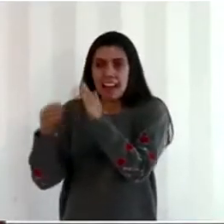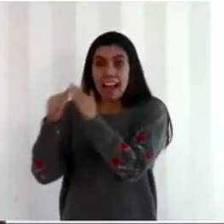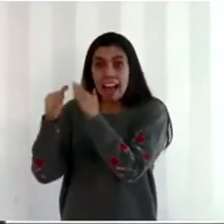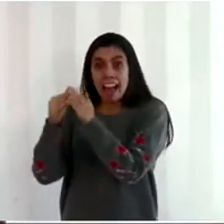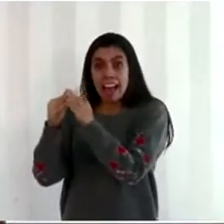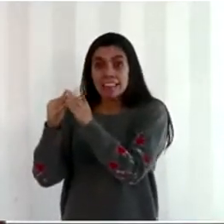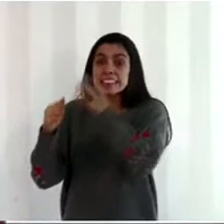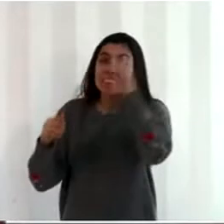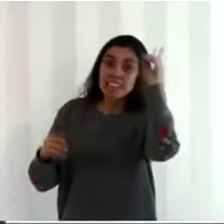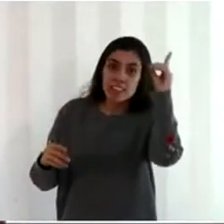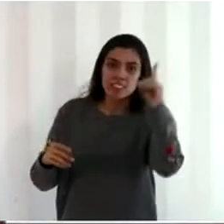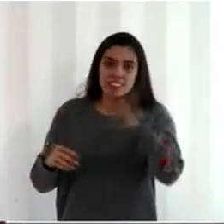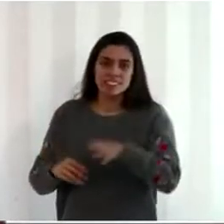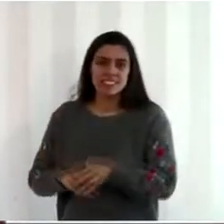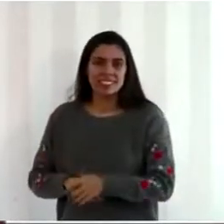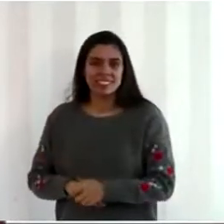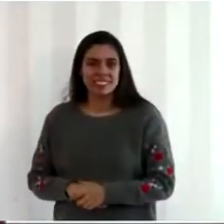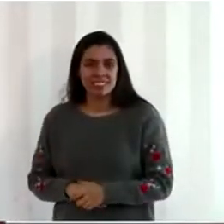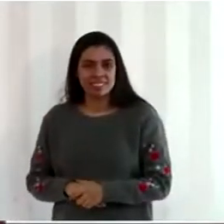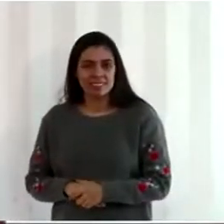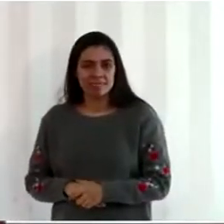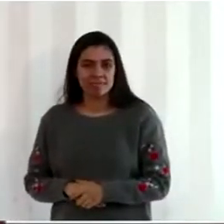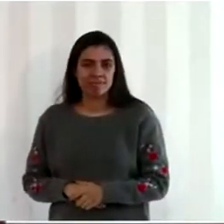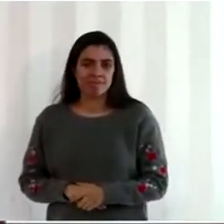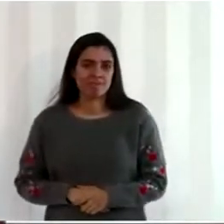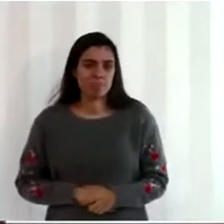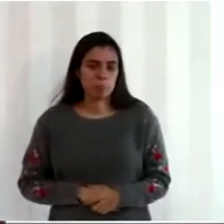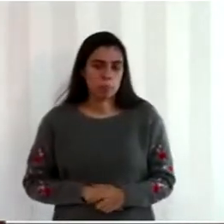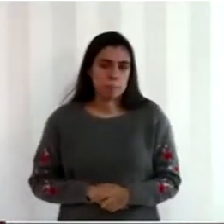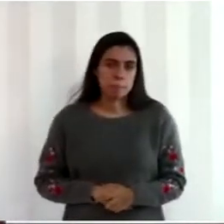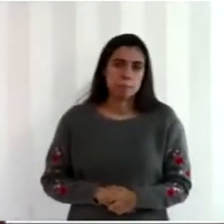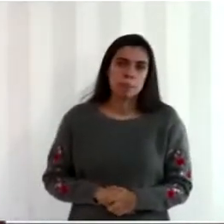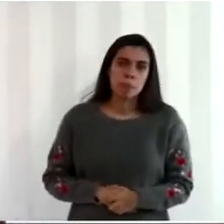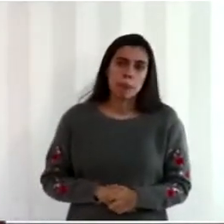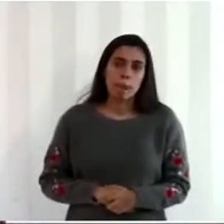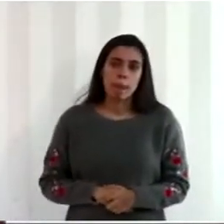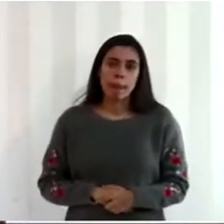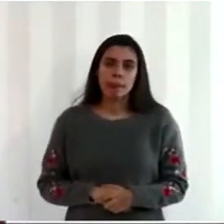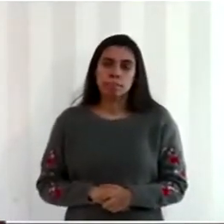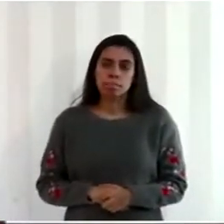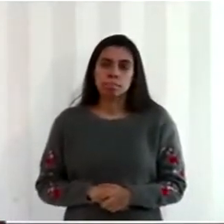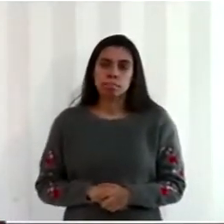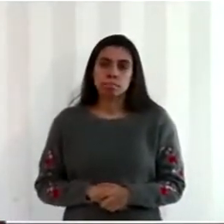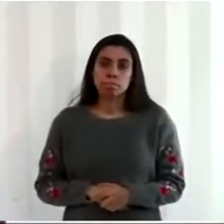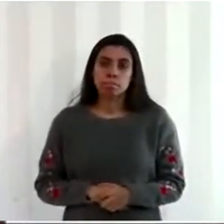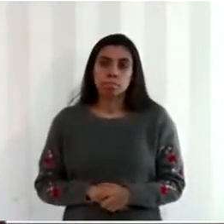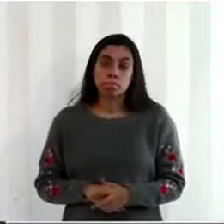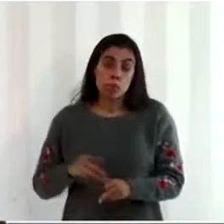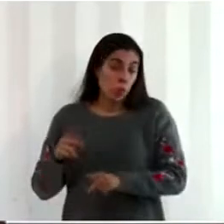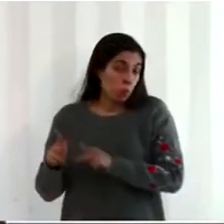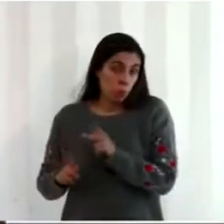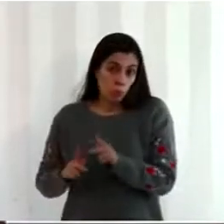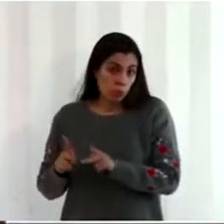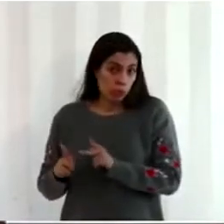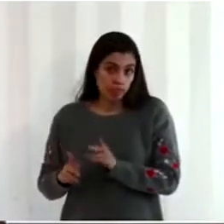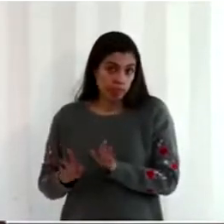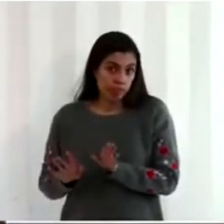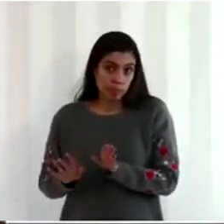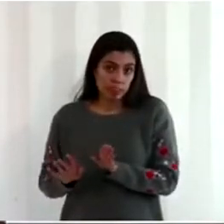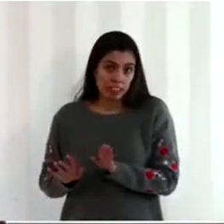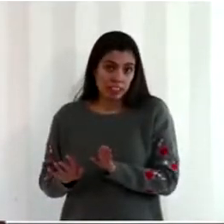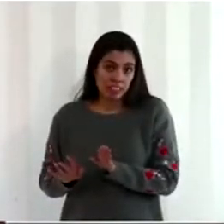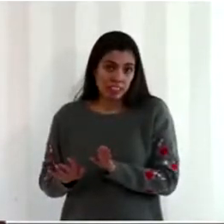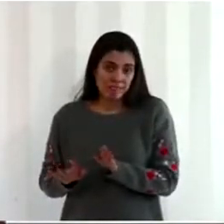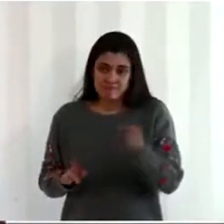algumas consequências, porque eles trocaram o Senhor por outras coisas, e porque eles não estavam vivendo uma vida de santidade. E é por isso